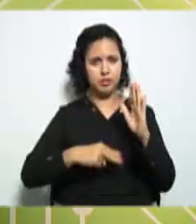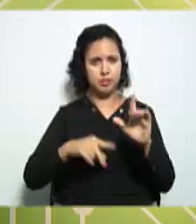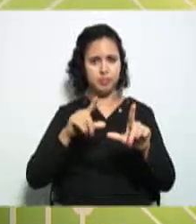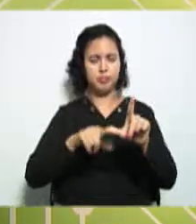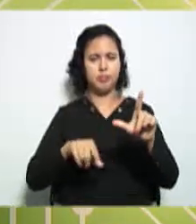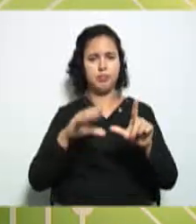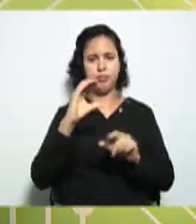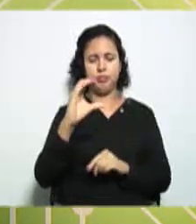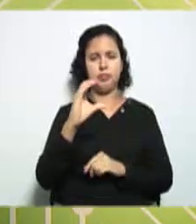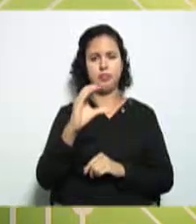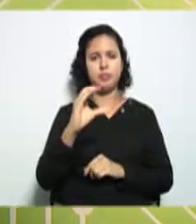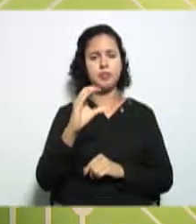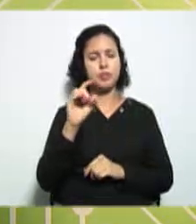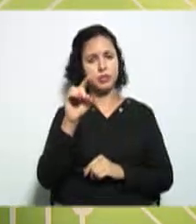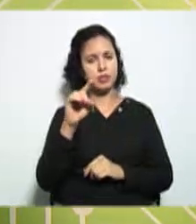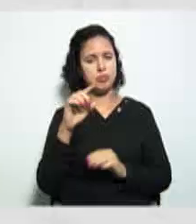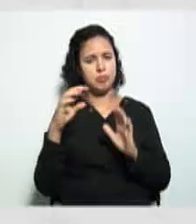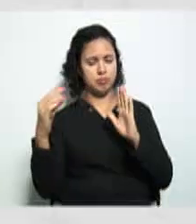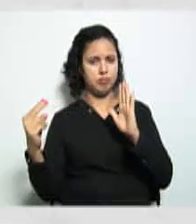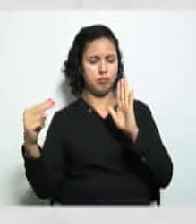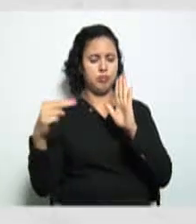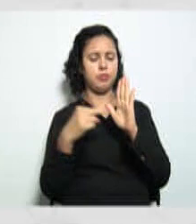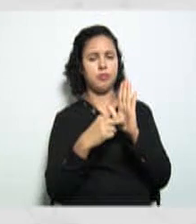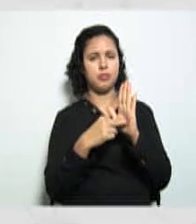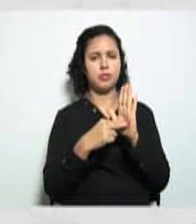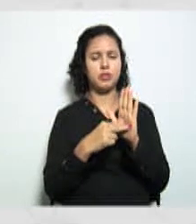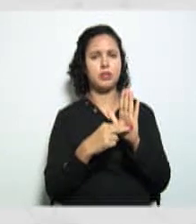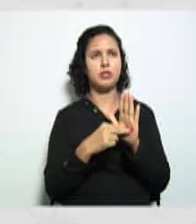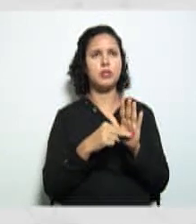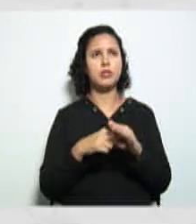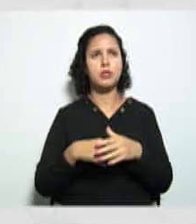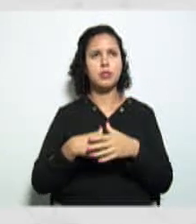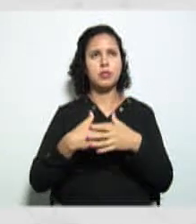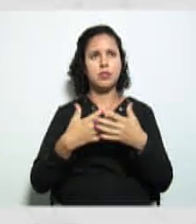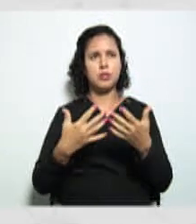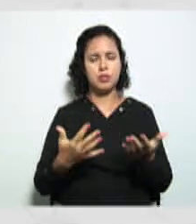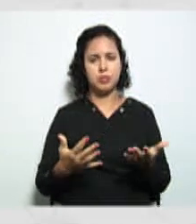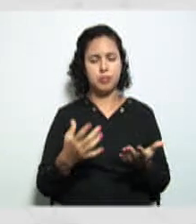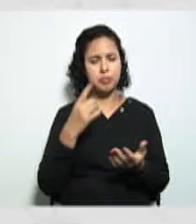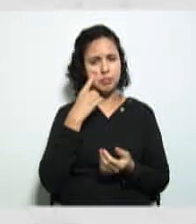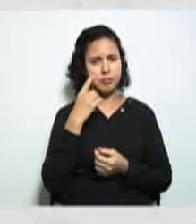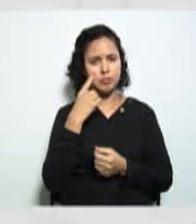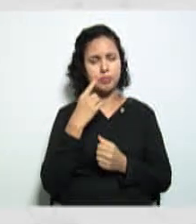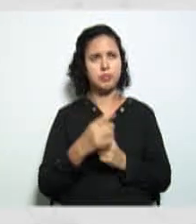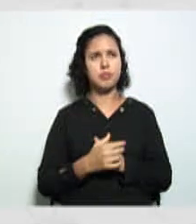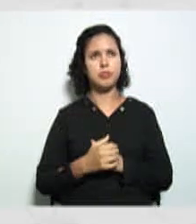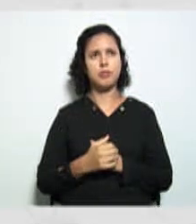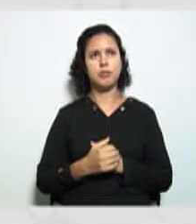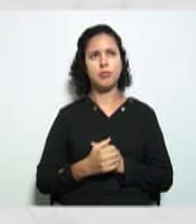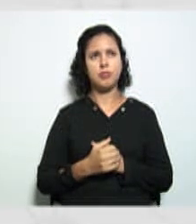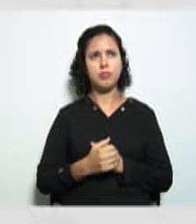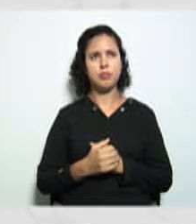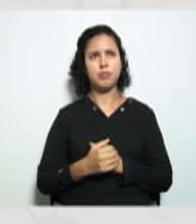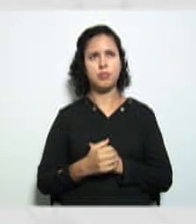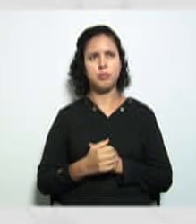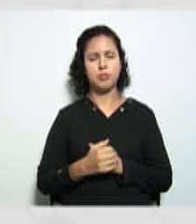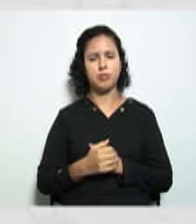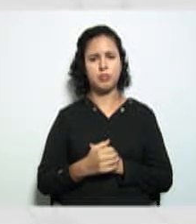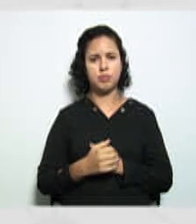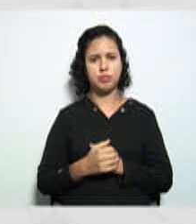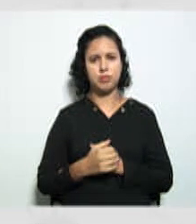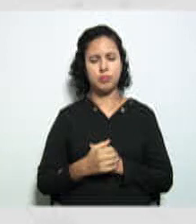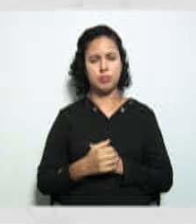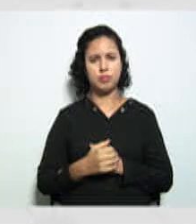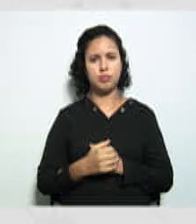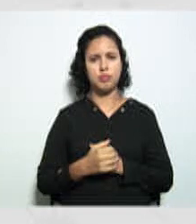2 para vocês poderem acompanhar qual vai ser a nossa citação. Os principais